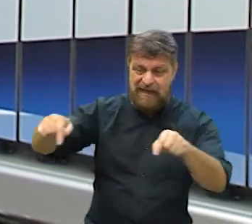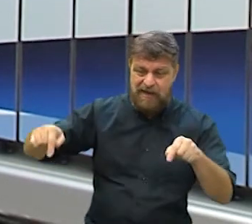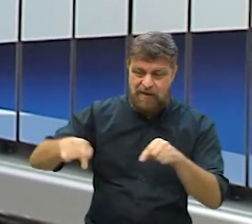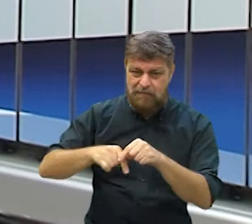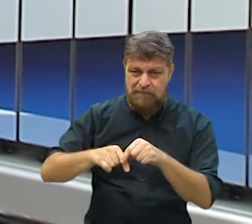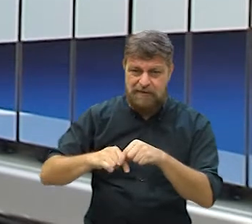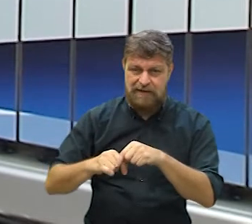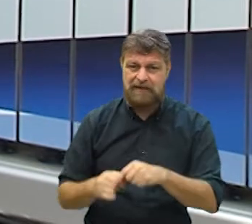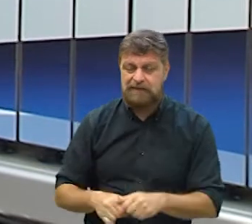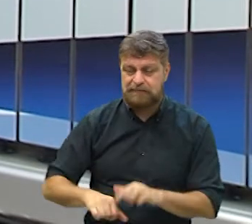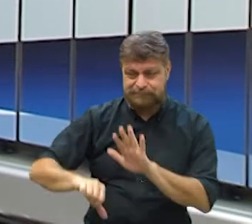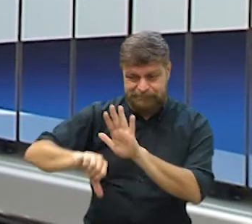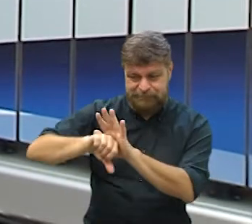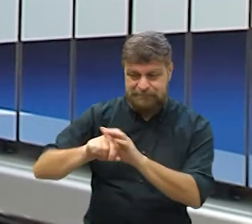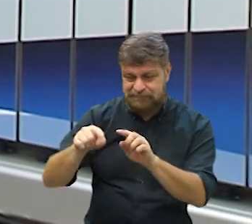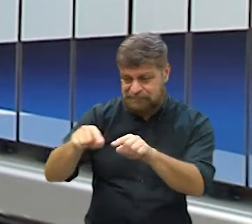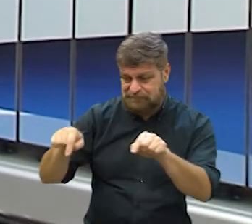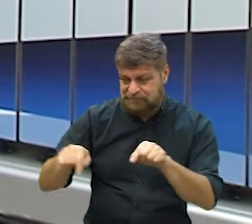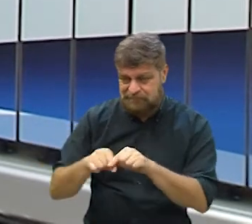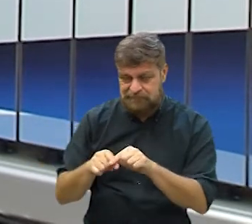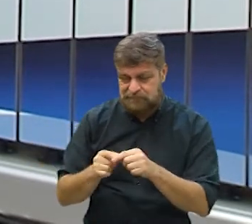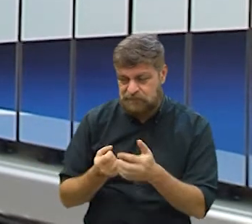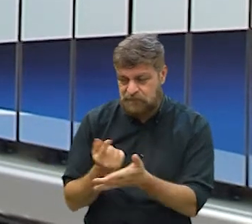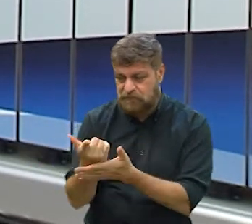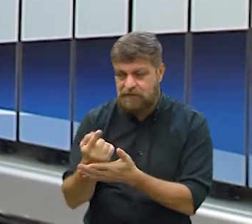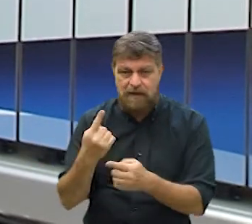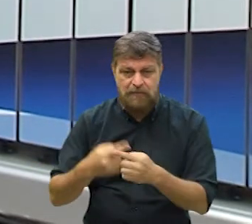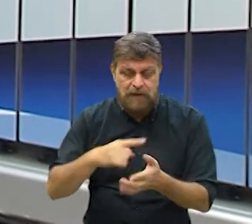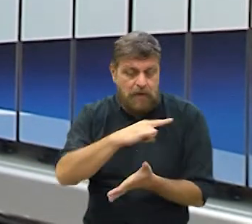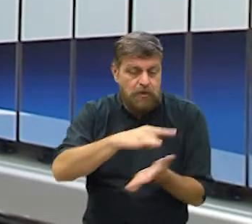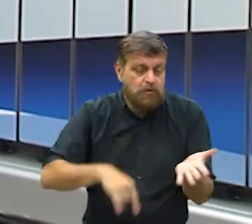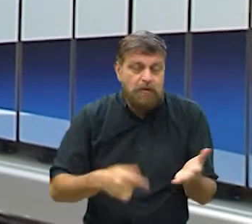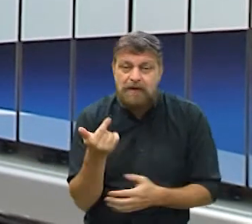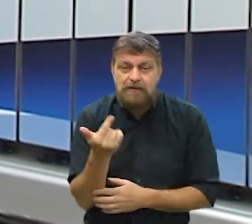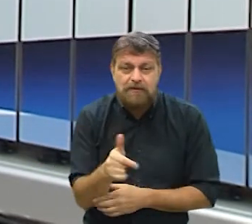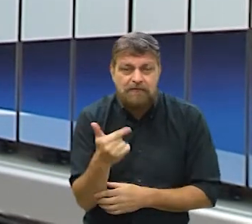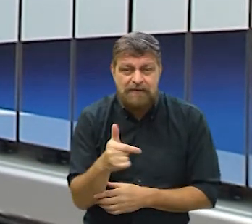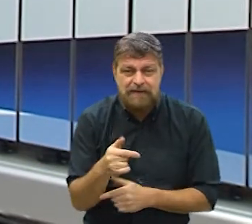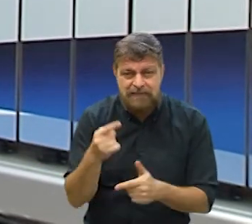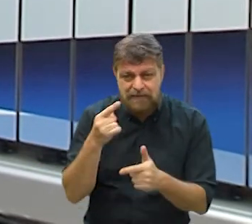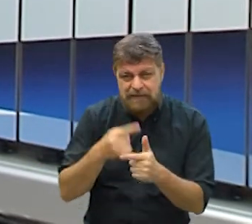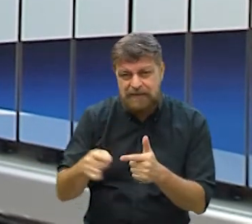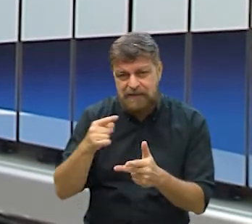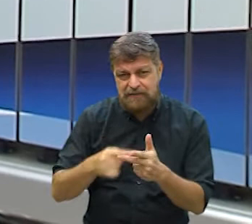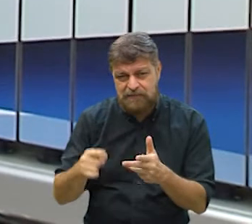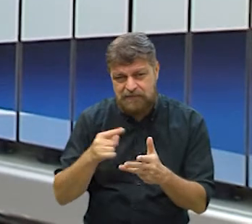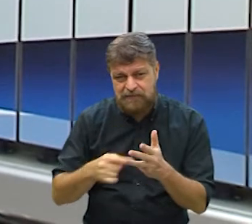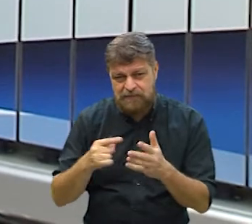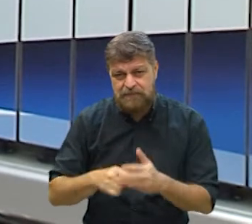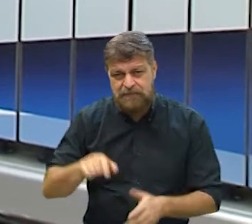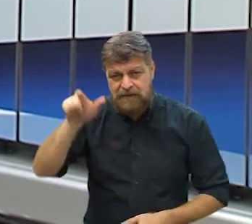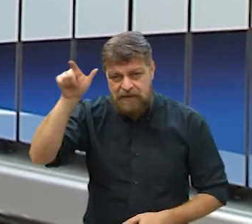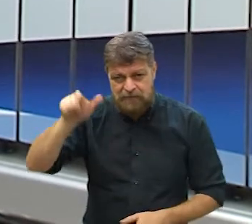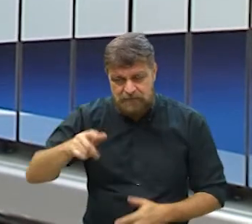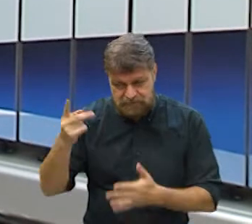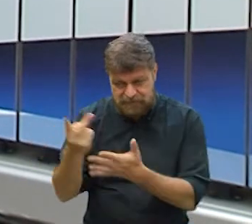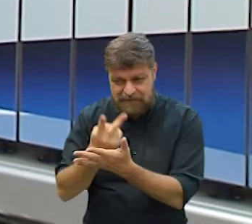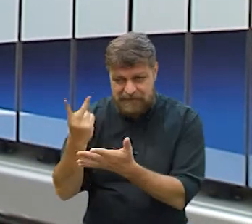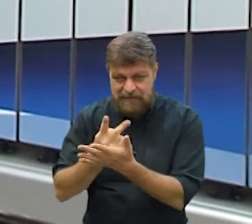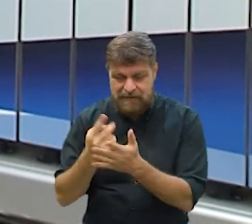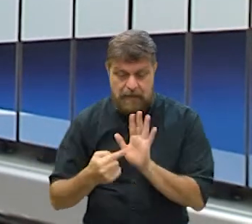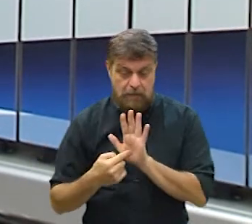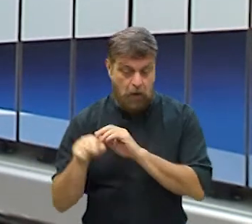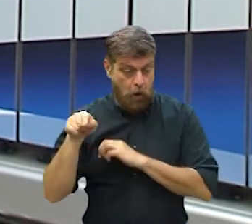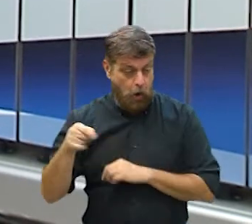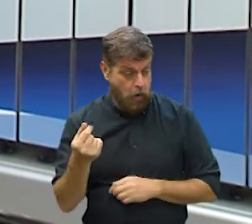está irregular, porque daí, infelizmente, ela não vai ter o documento assinado e ela vai ter uma série de problemas. O desonesto, ele oferece